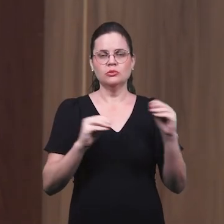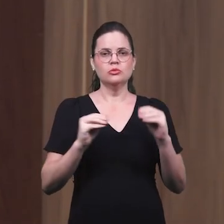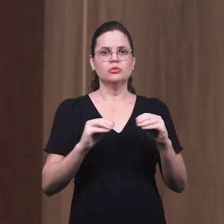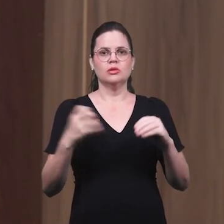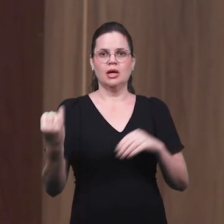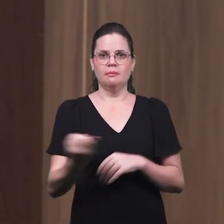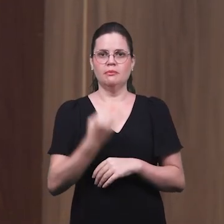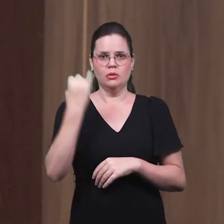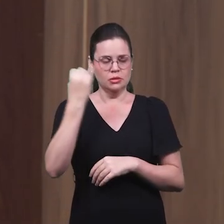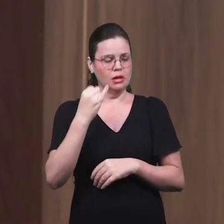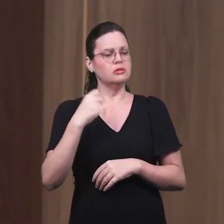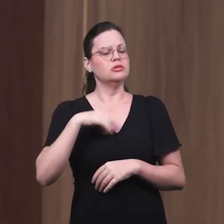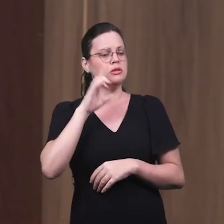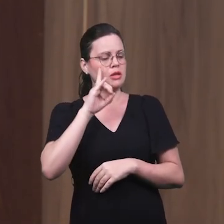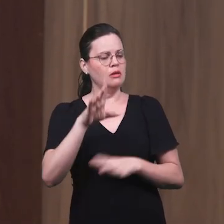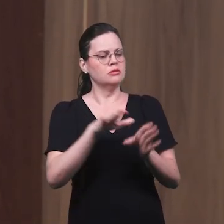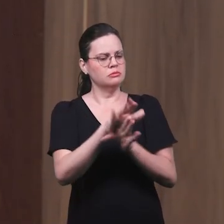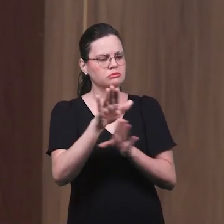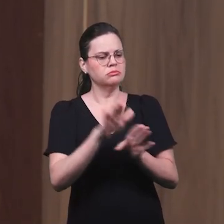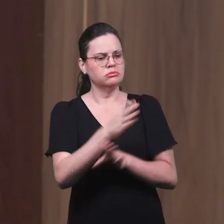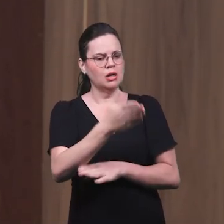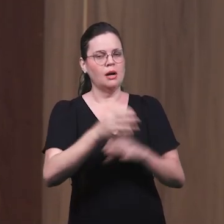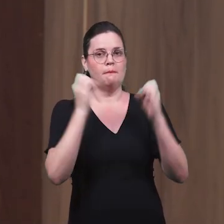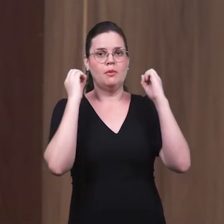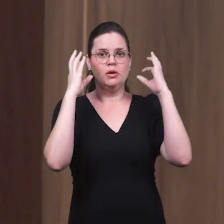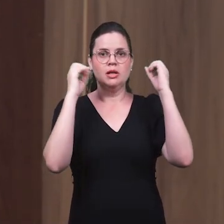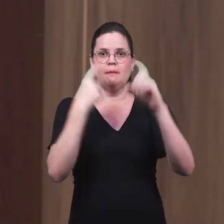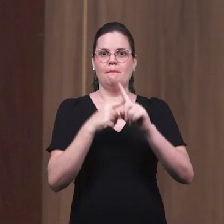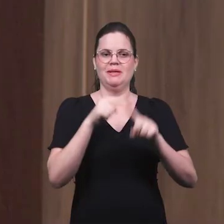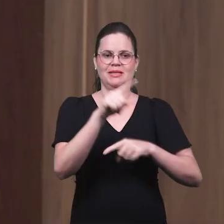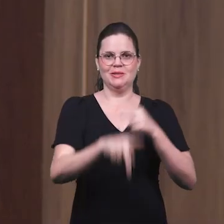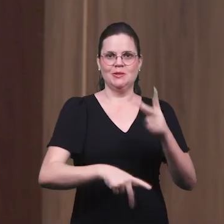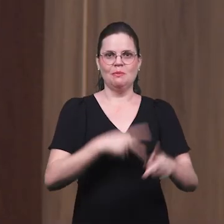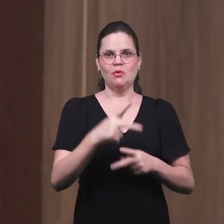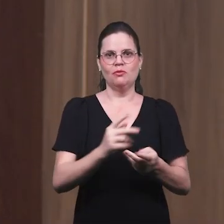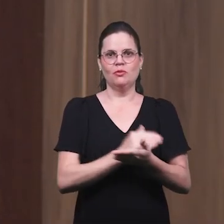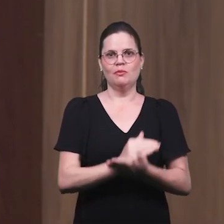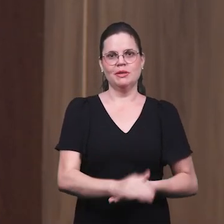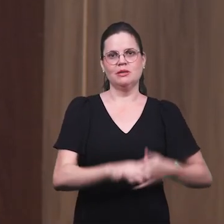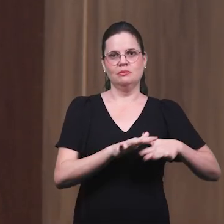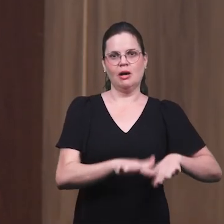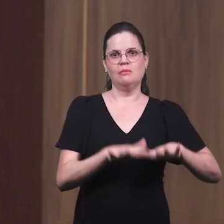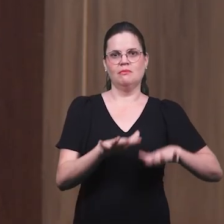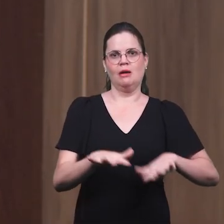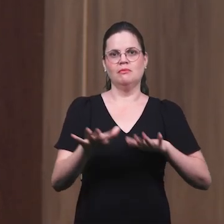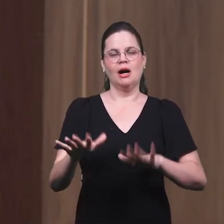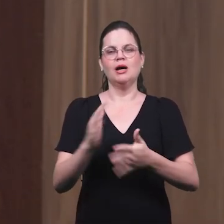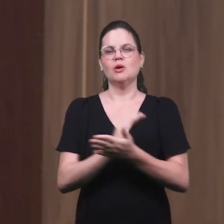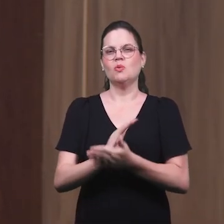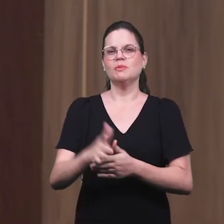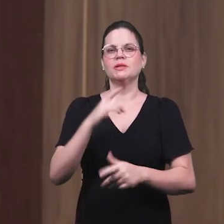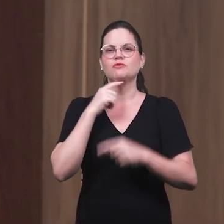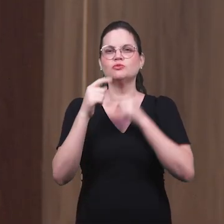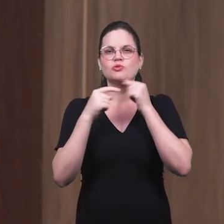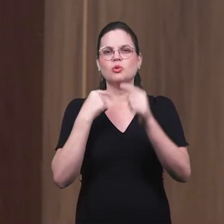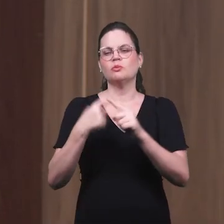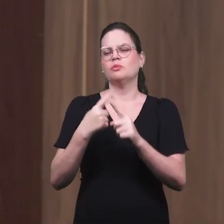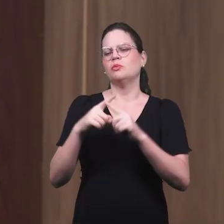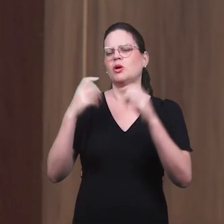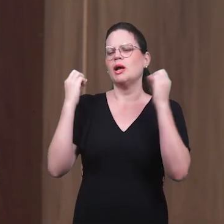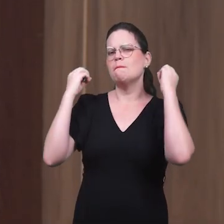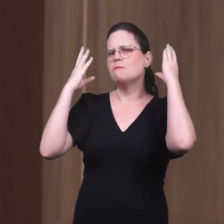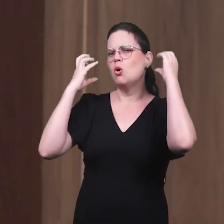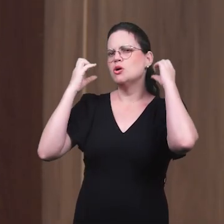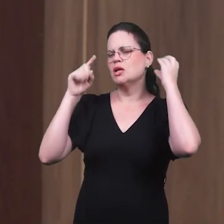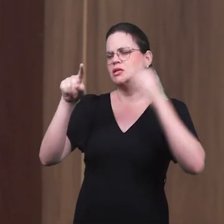importante tratar com ele. Mas aqui naquela hora o povo estava se estabelecendo na caminhada. Então, um questionamento da autoridade daquele que